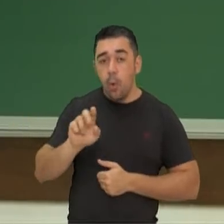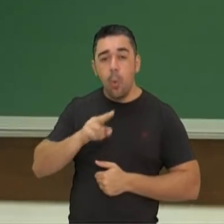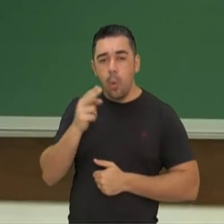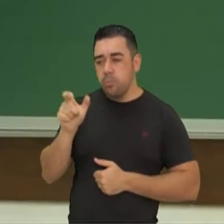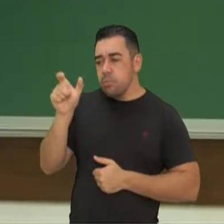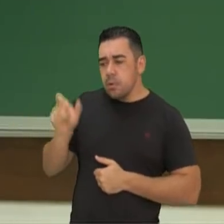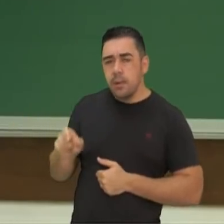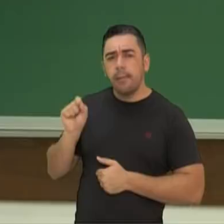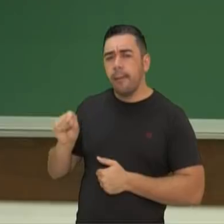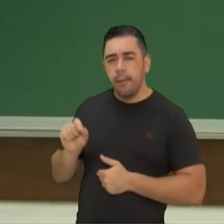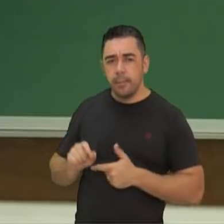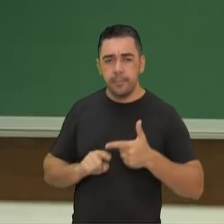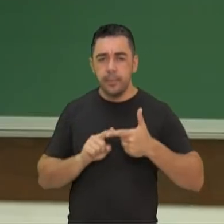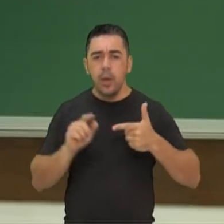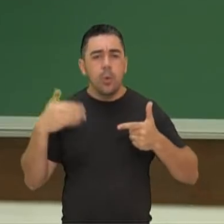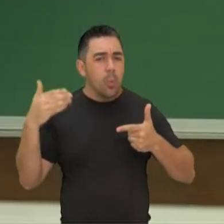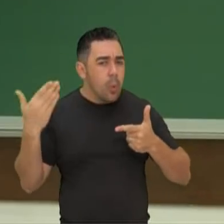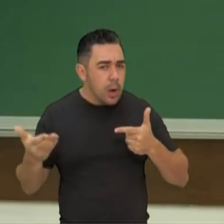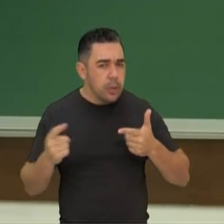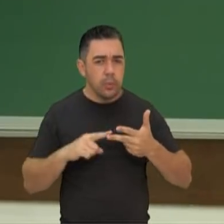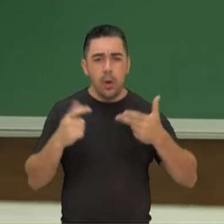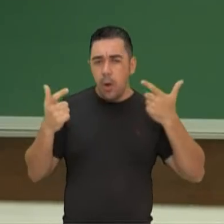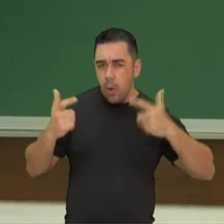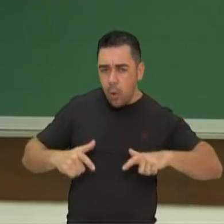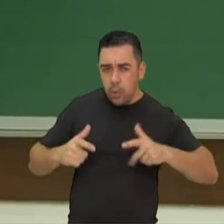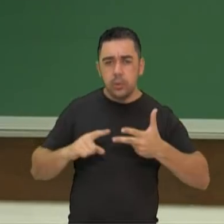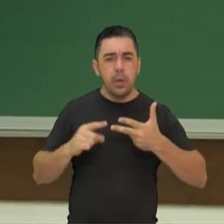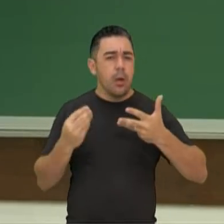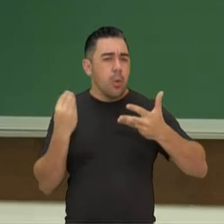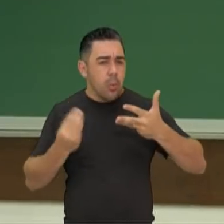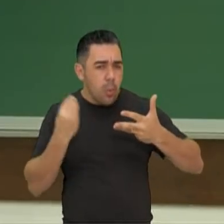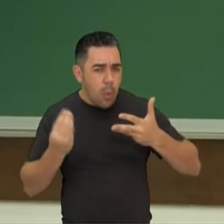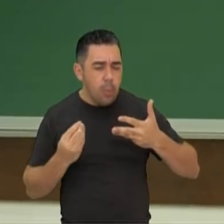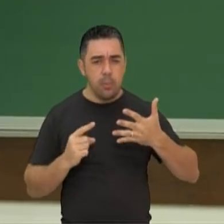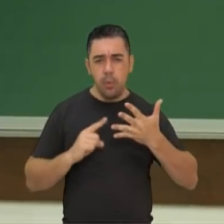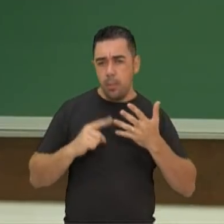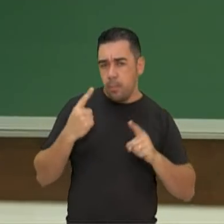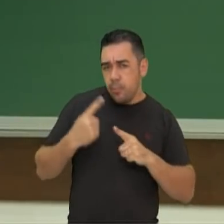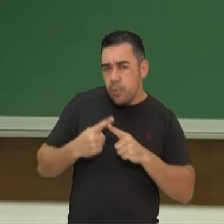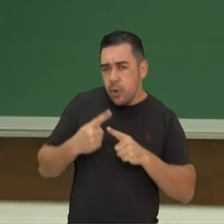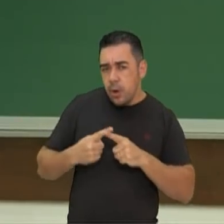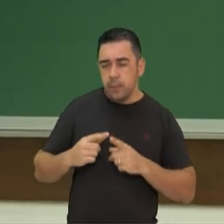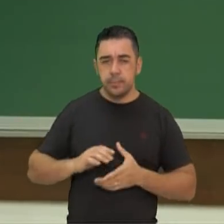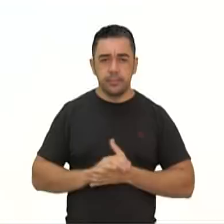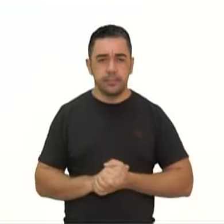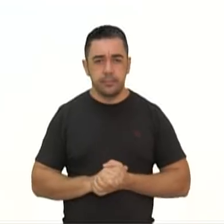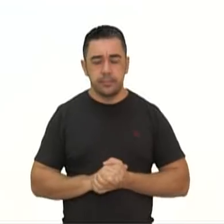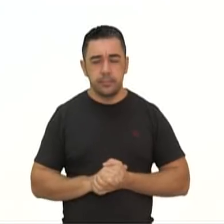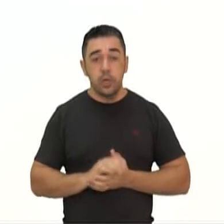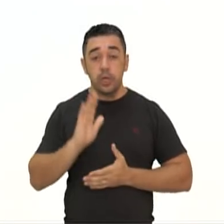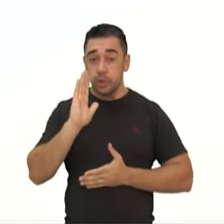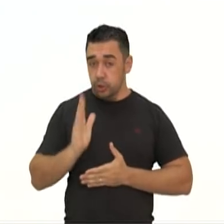quem? Quando? Onde? Como? Por quê? No corpo